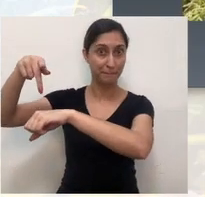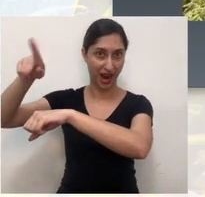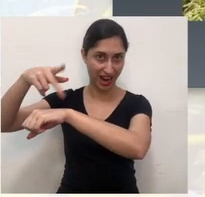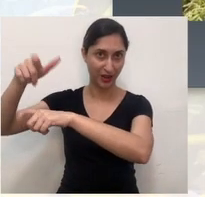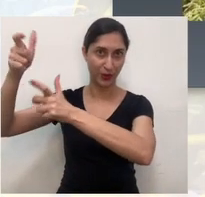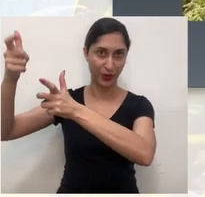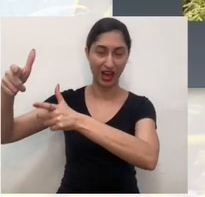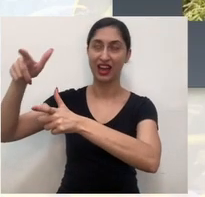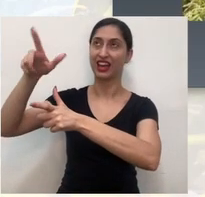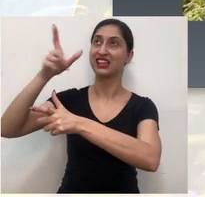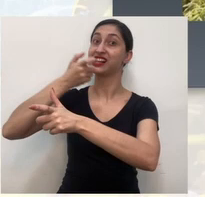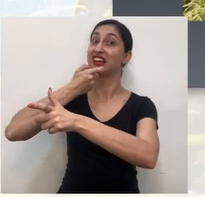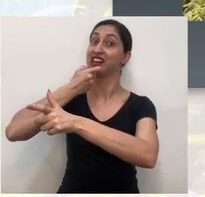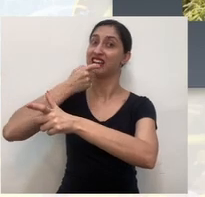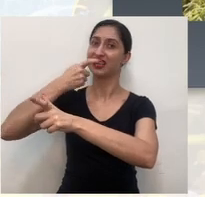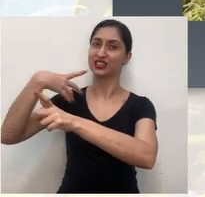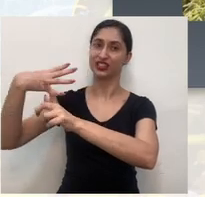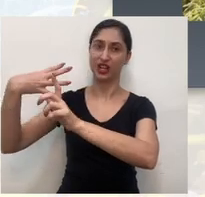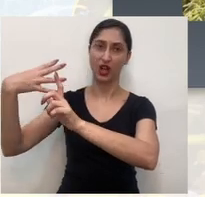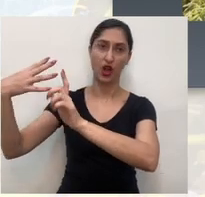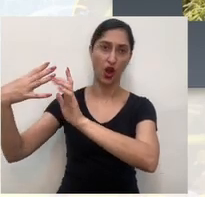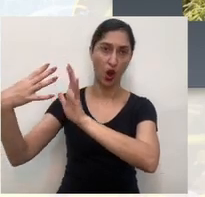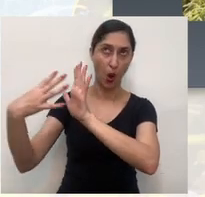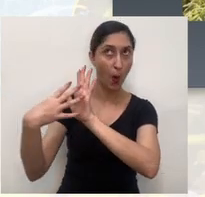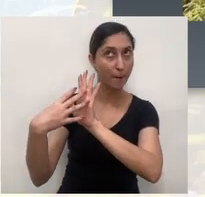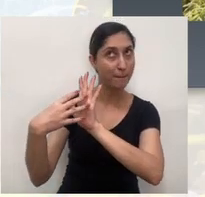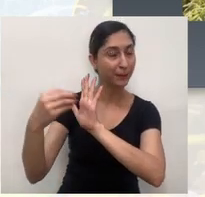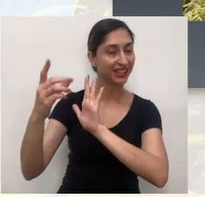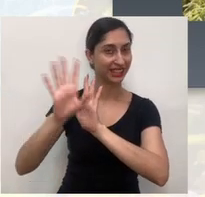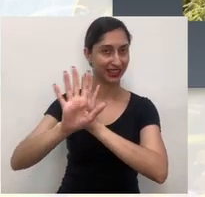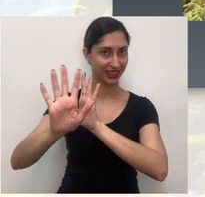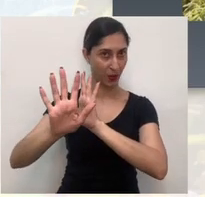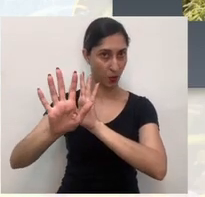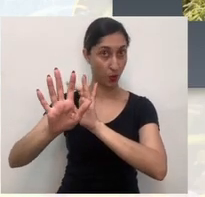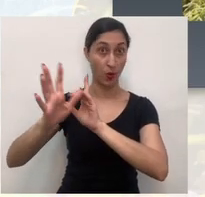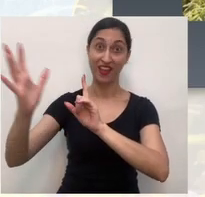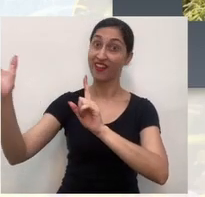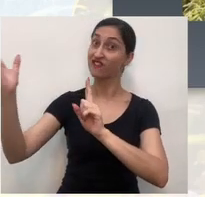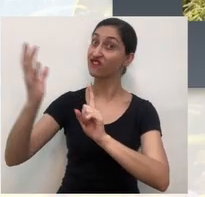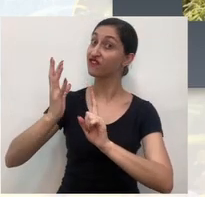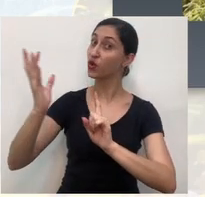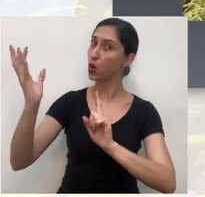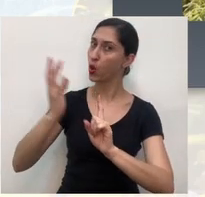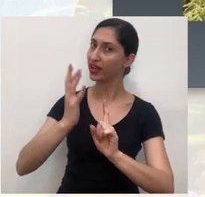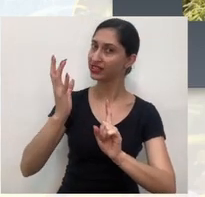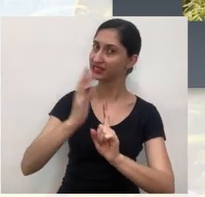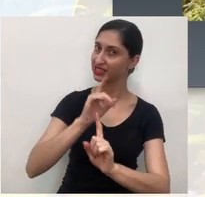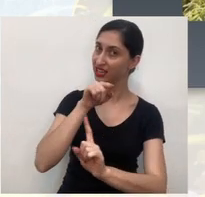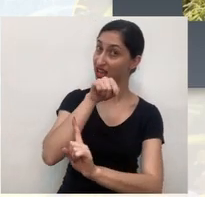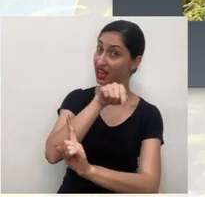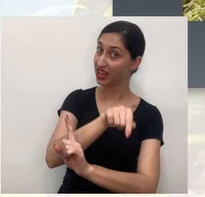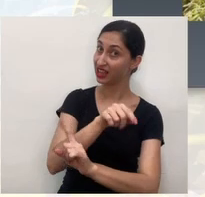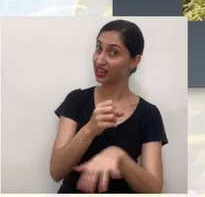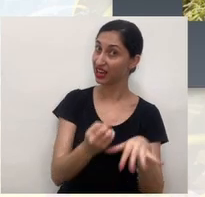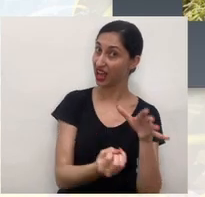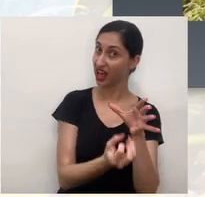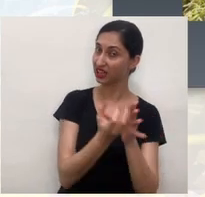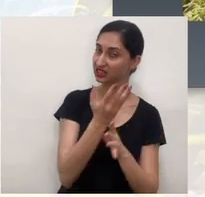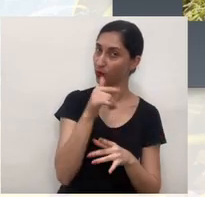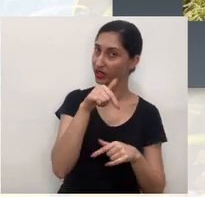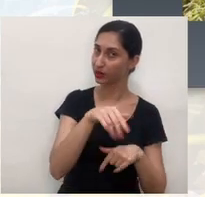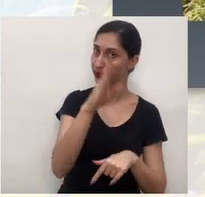uma imitação de um parque do século XIX ou do século XVIII, porque um parque desses